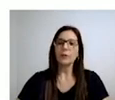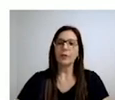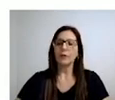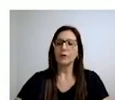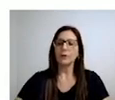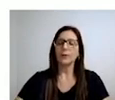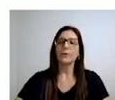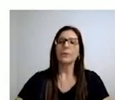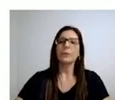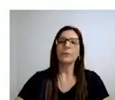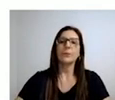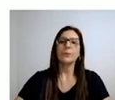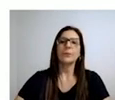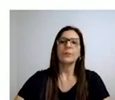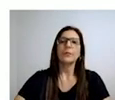vento.